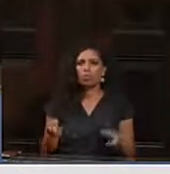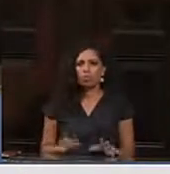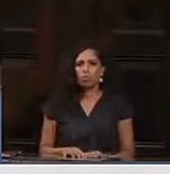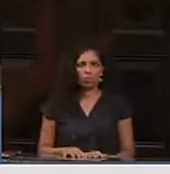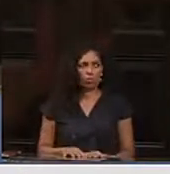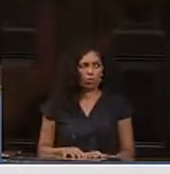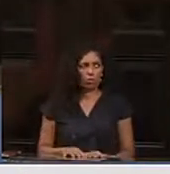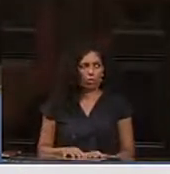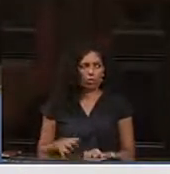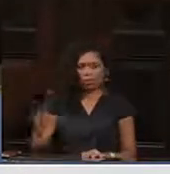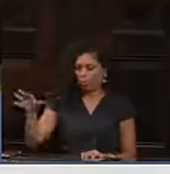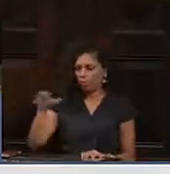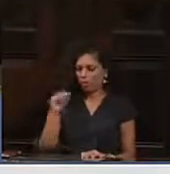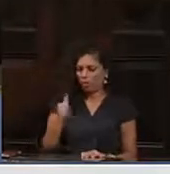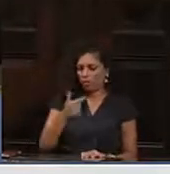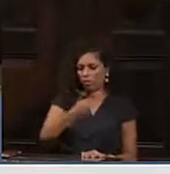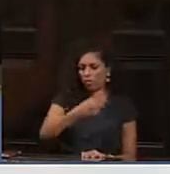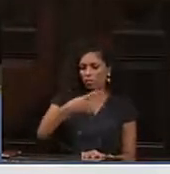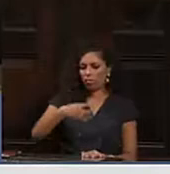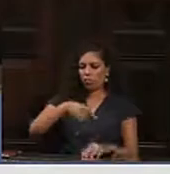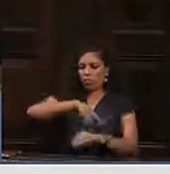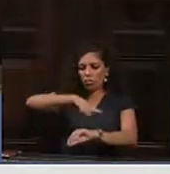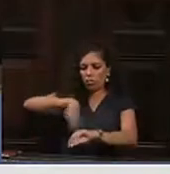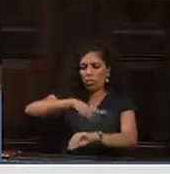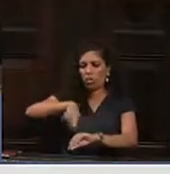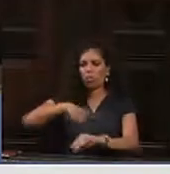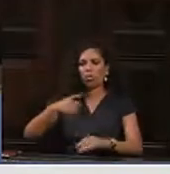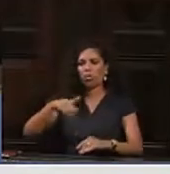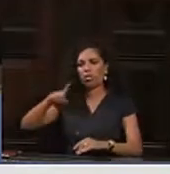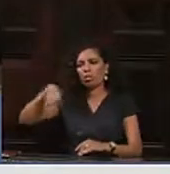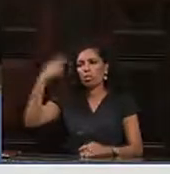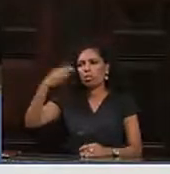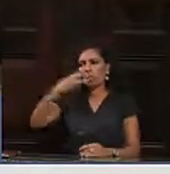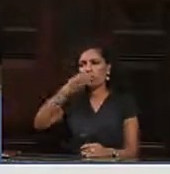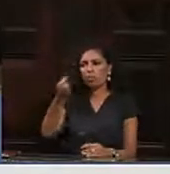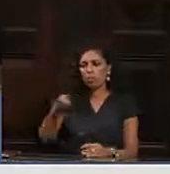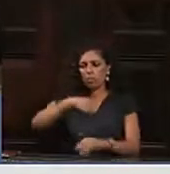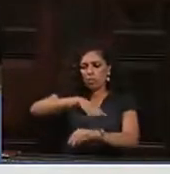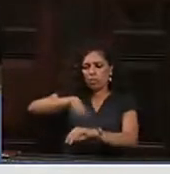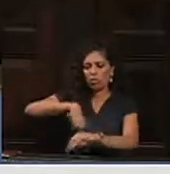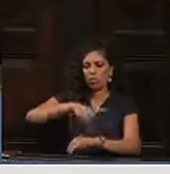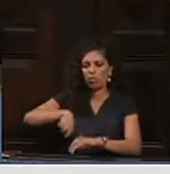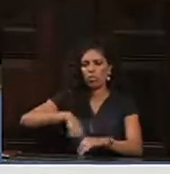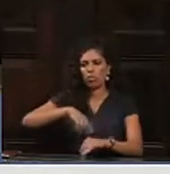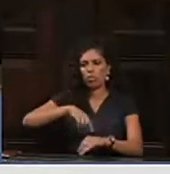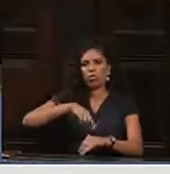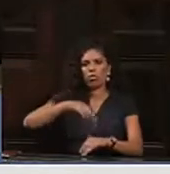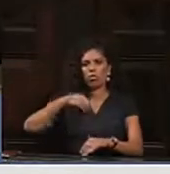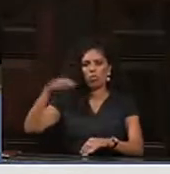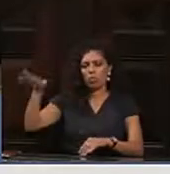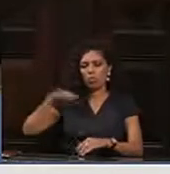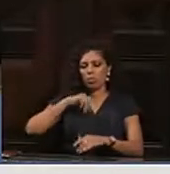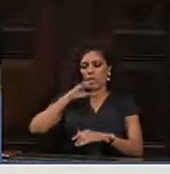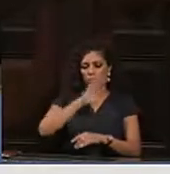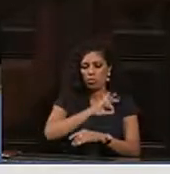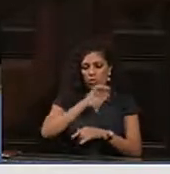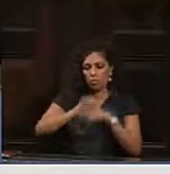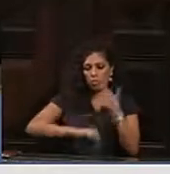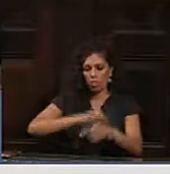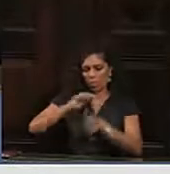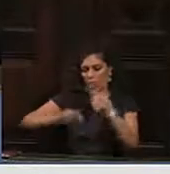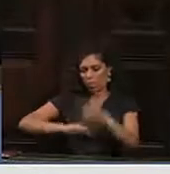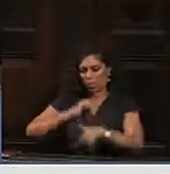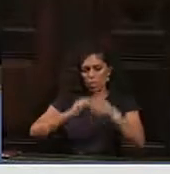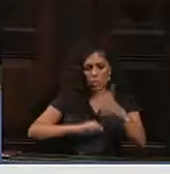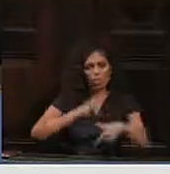24 horas, depois 12 horas, 36 horas, que não vai dar, pô. Isso aí todo mundo está vendo.